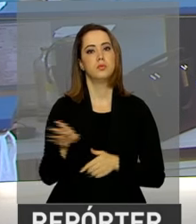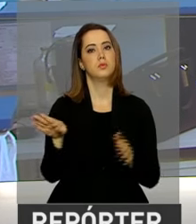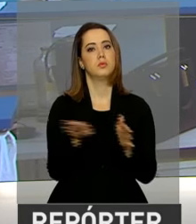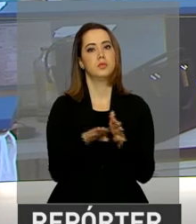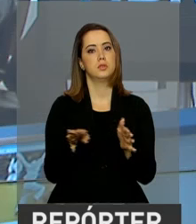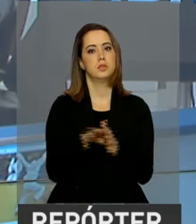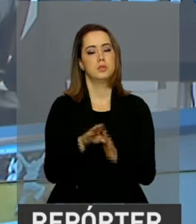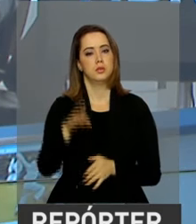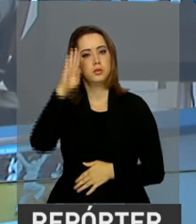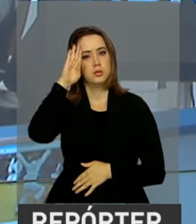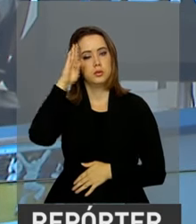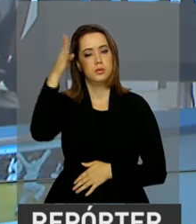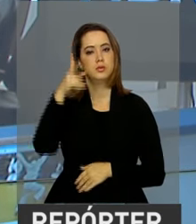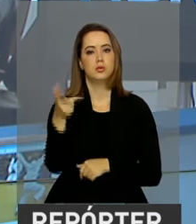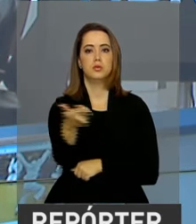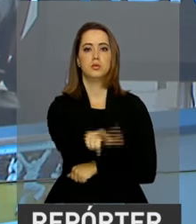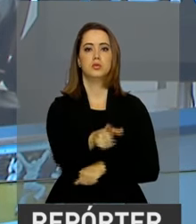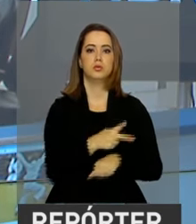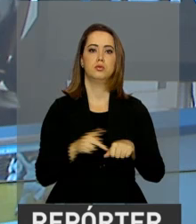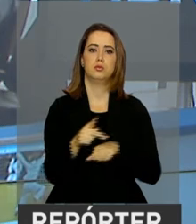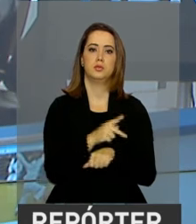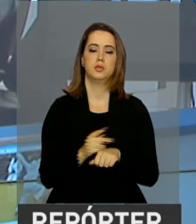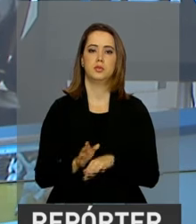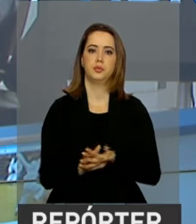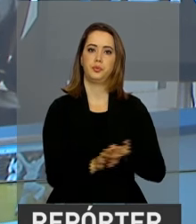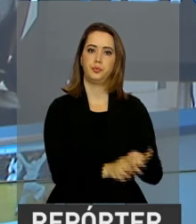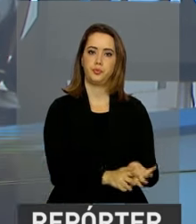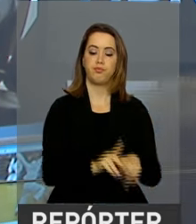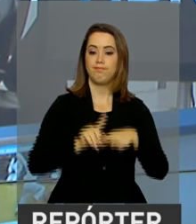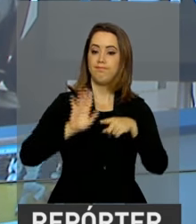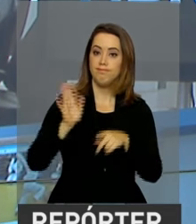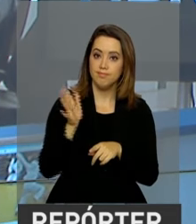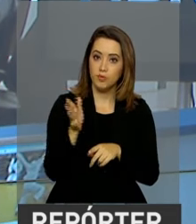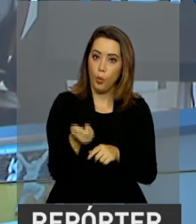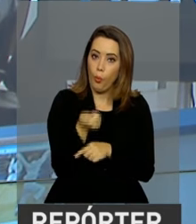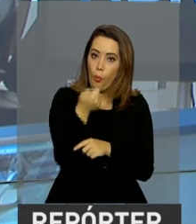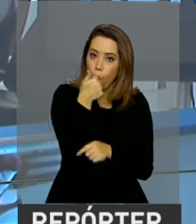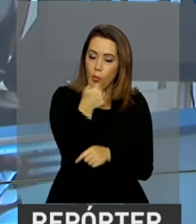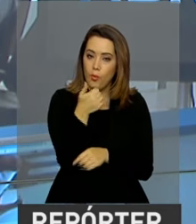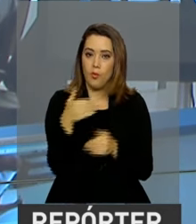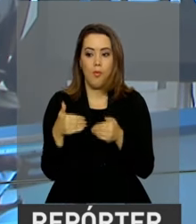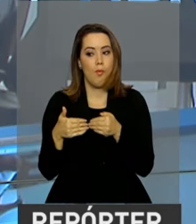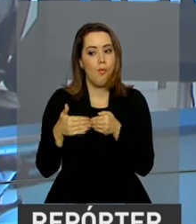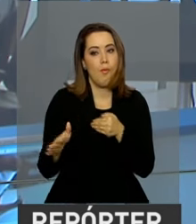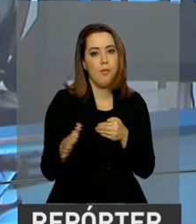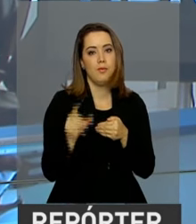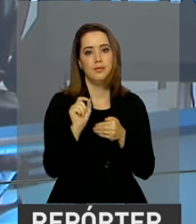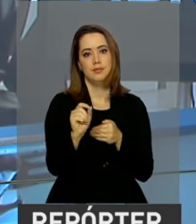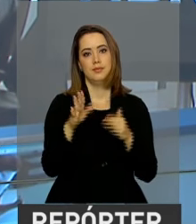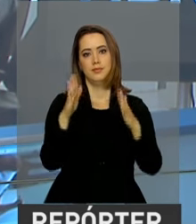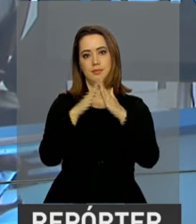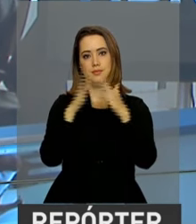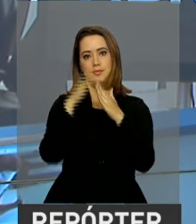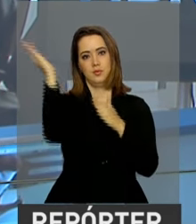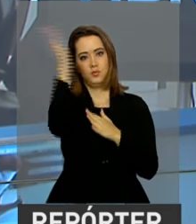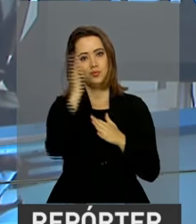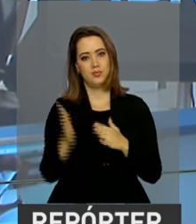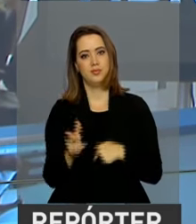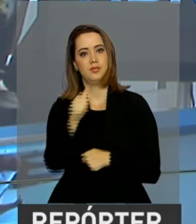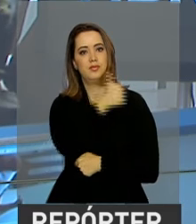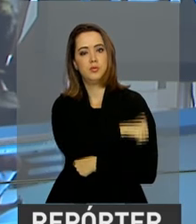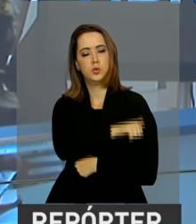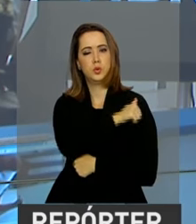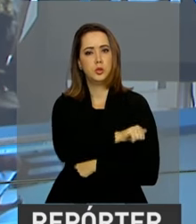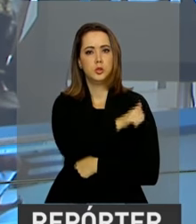de Estado. E daqui a pouquinho vai ser inaugurada a Casa Brasil no Rio de Janeiro, um espaço que vai unir